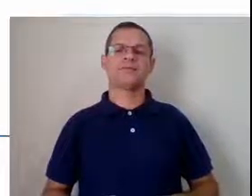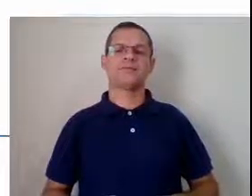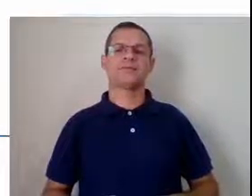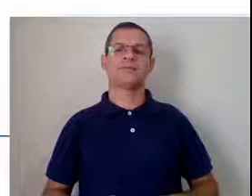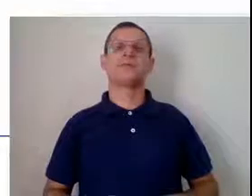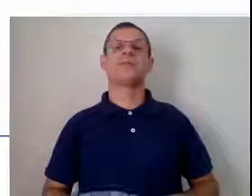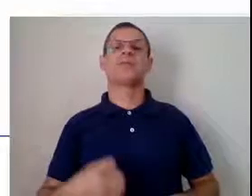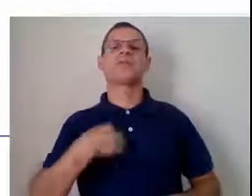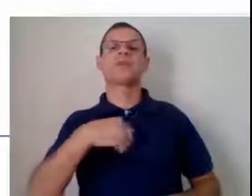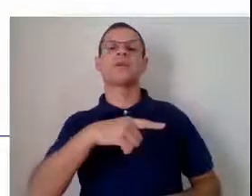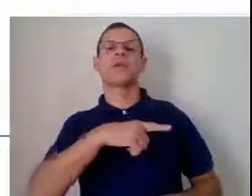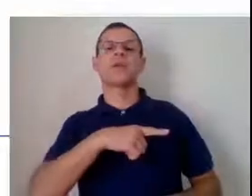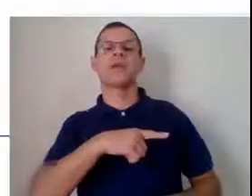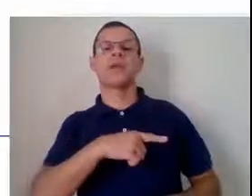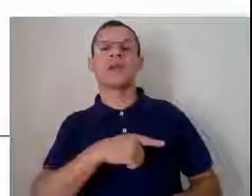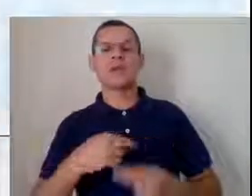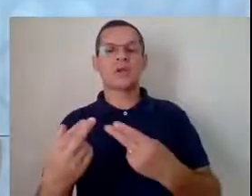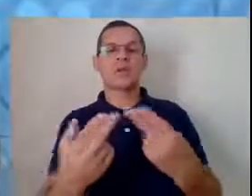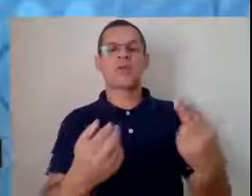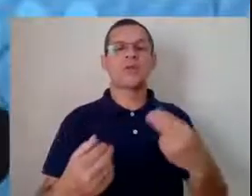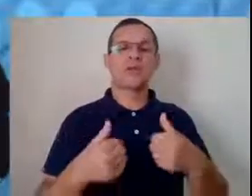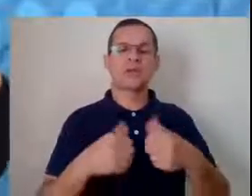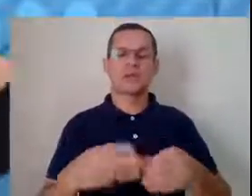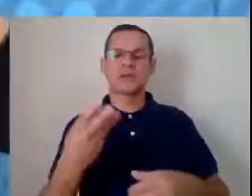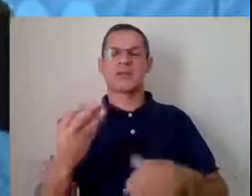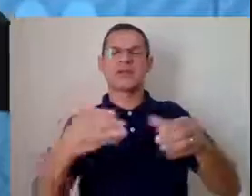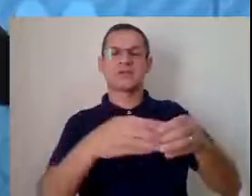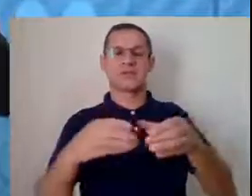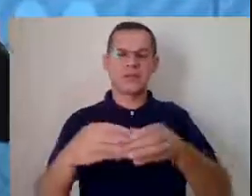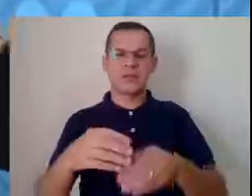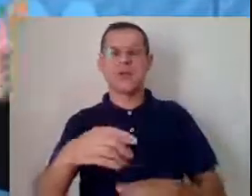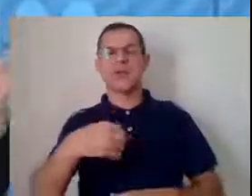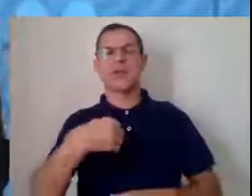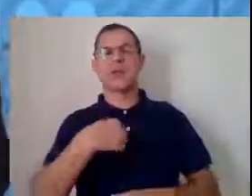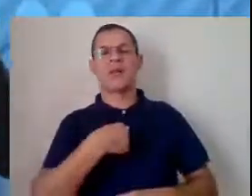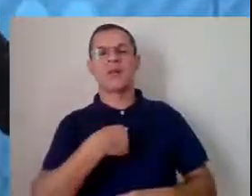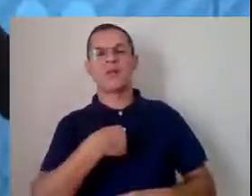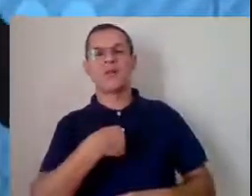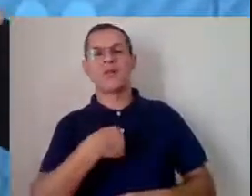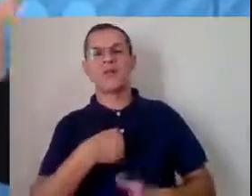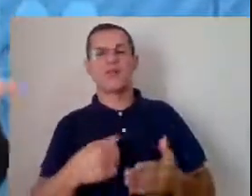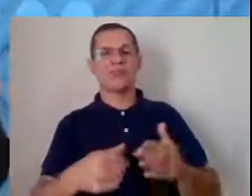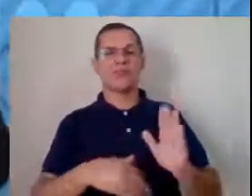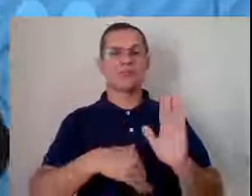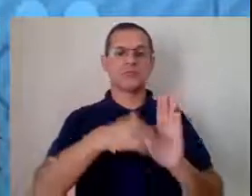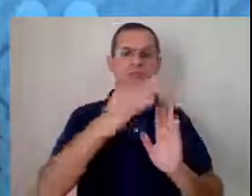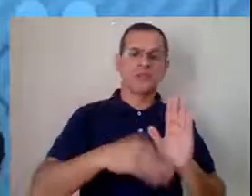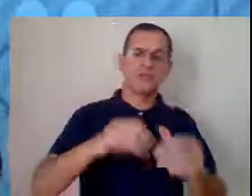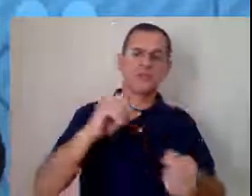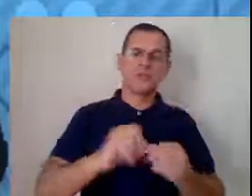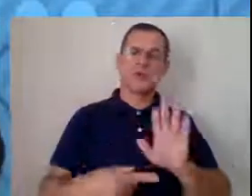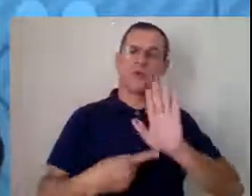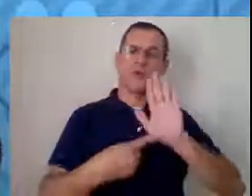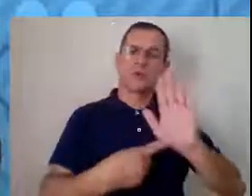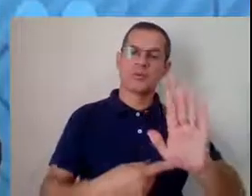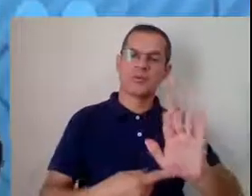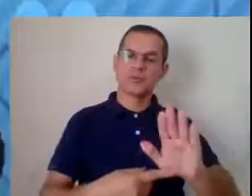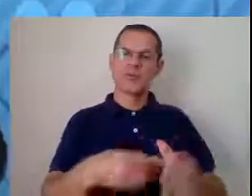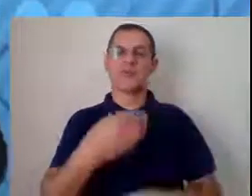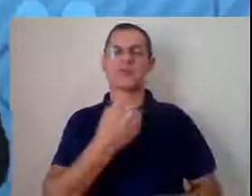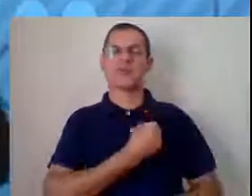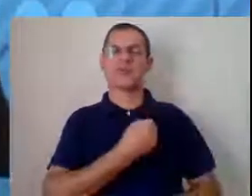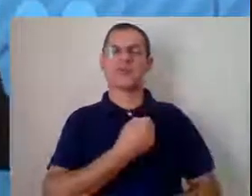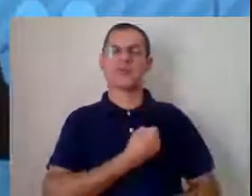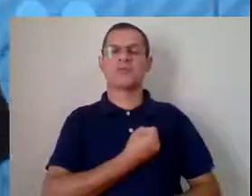O que eu tenho em comum nesses três conjuntos? Eu pintei ali, fiz uma representação dos